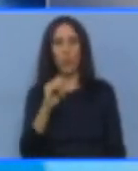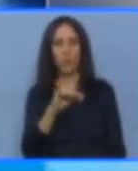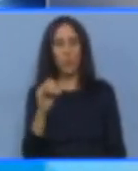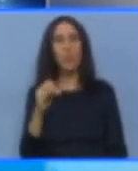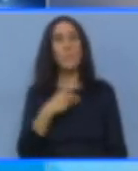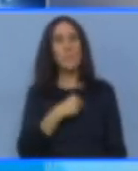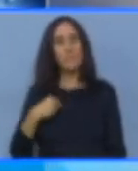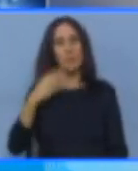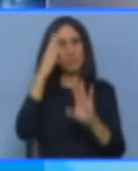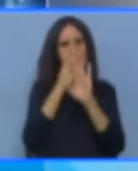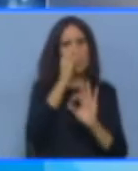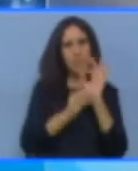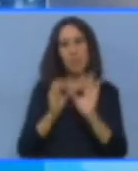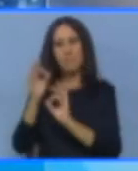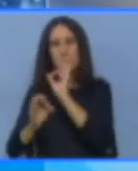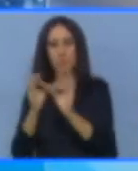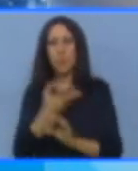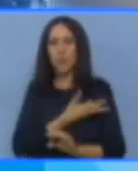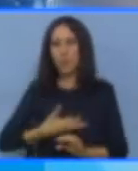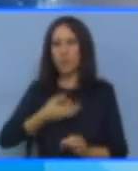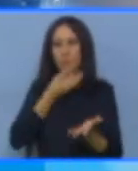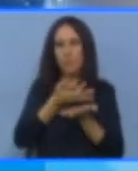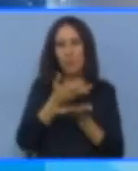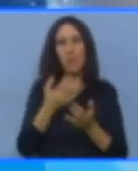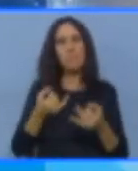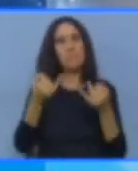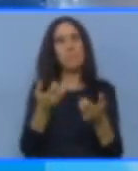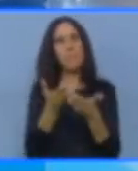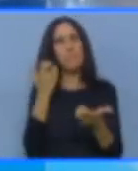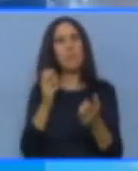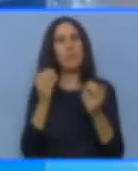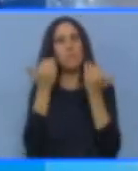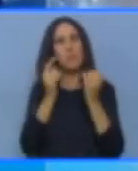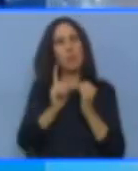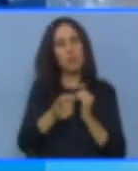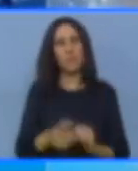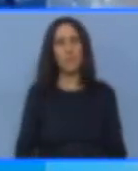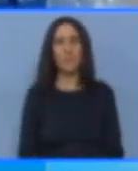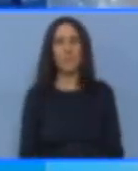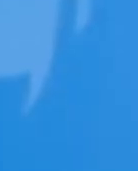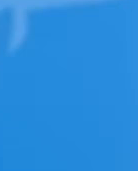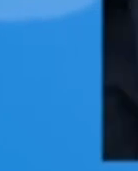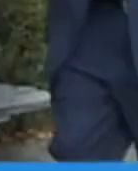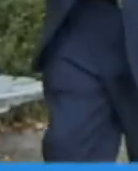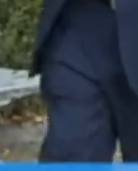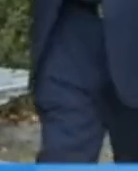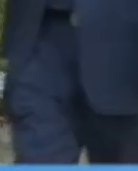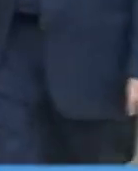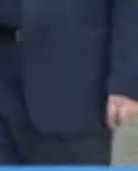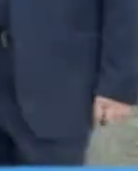psiquiatra e psicoterapeuta, com quem falaremos daqui a pouco, depois de lhe mostrarmos notícias que marcam a atualidade.